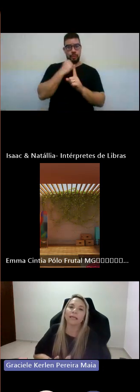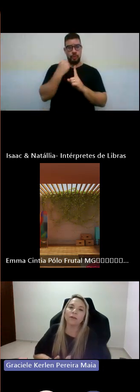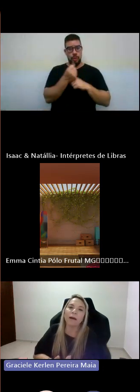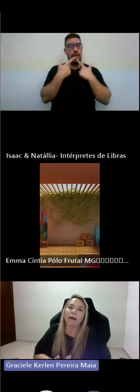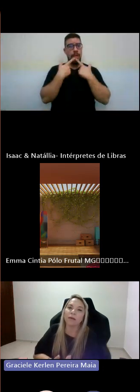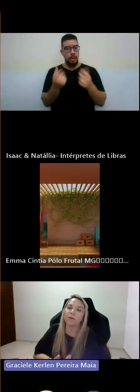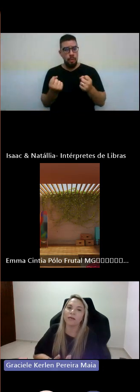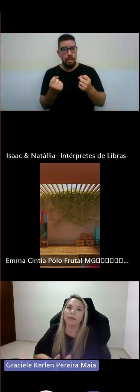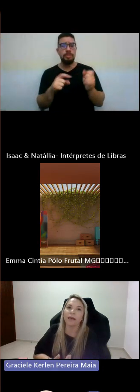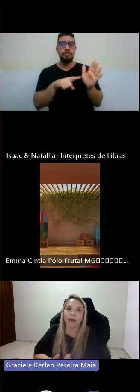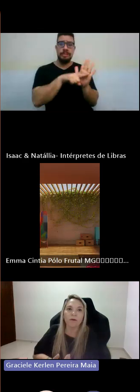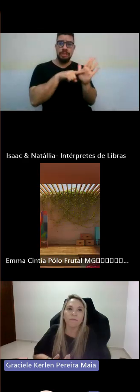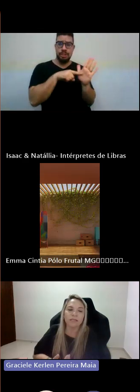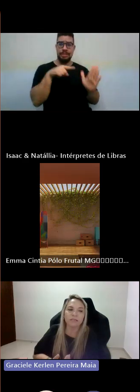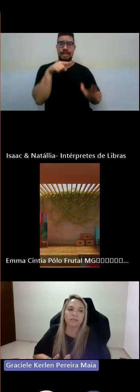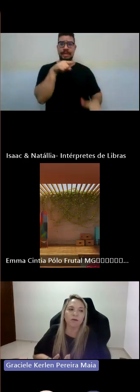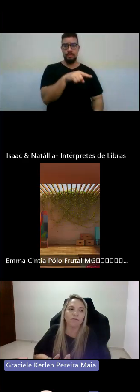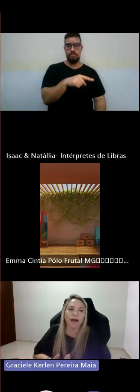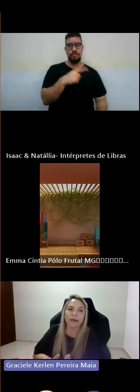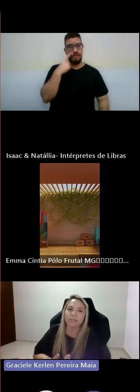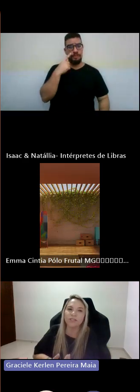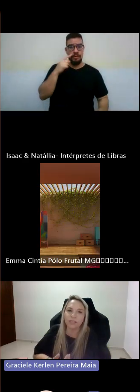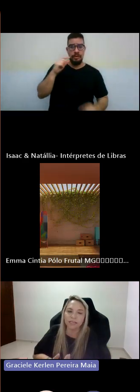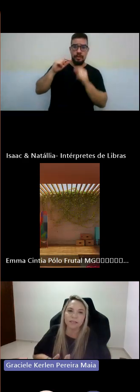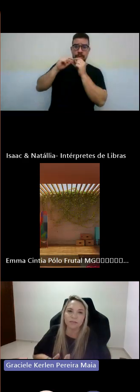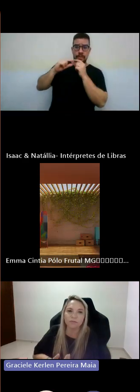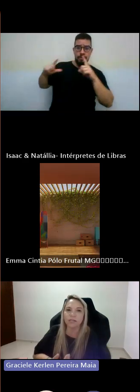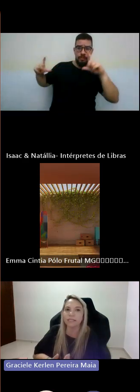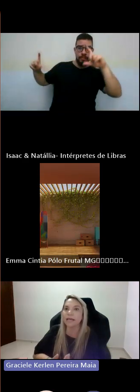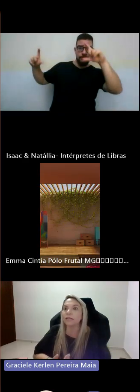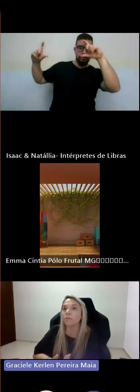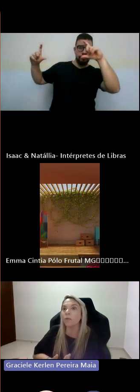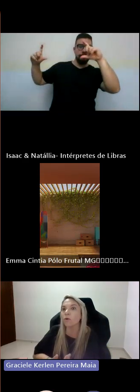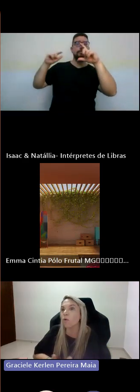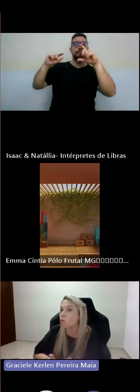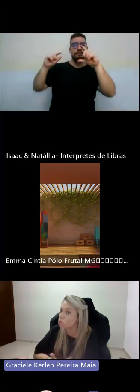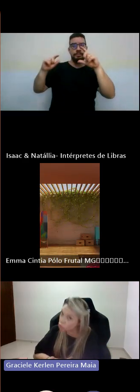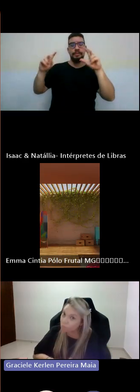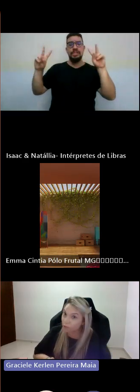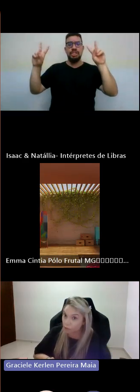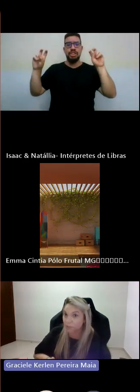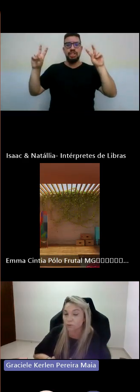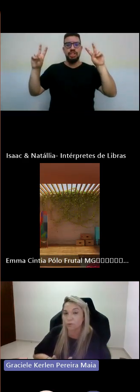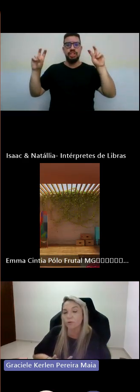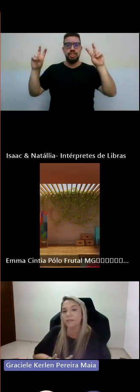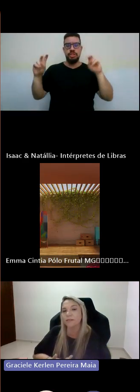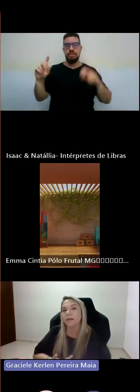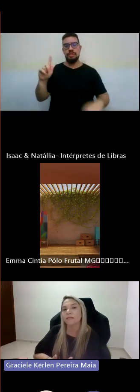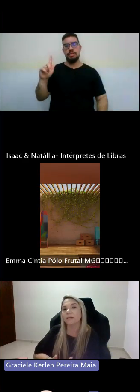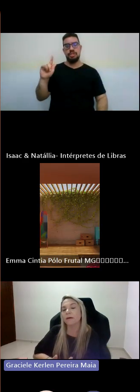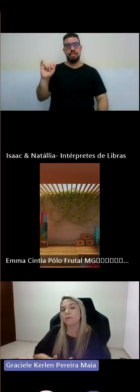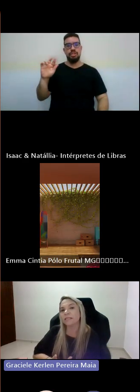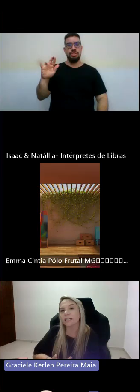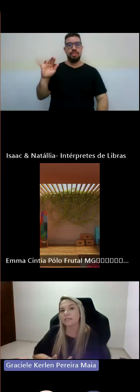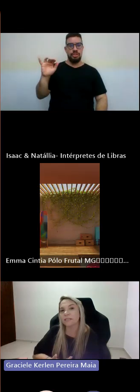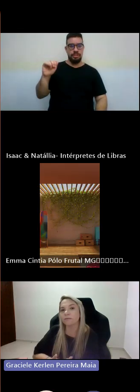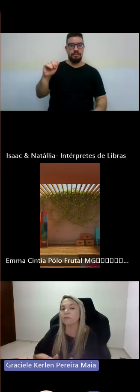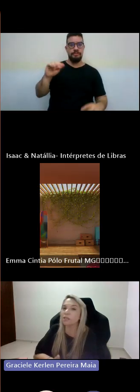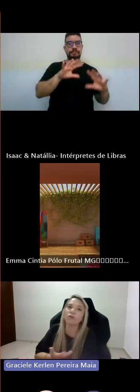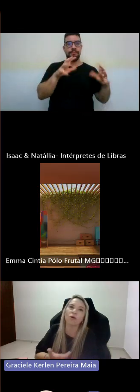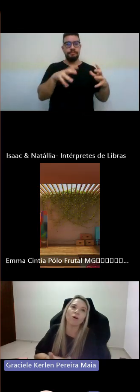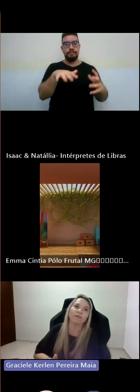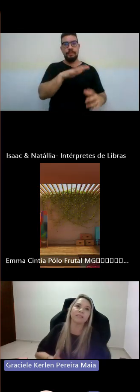O que está no balão aí, realmente são várias gírias utilizadas por um grupo de pessoas, na maioria das